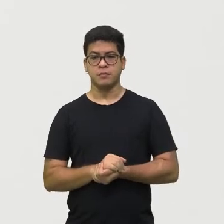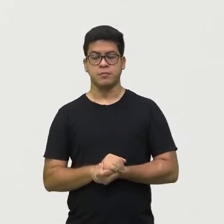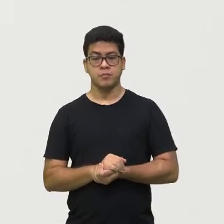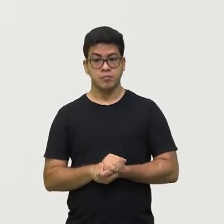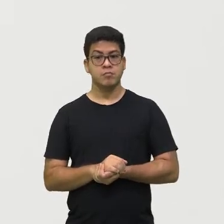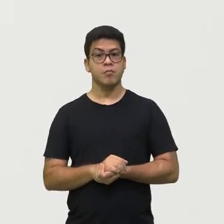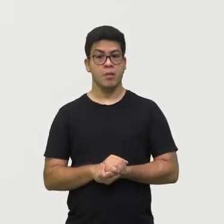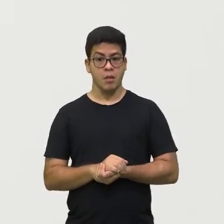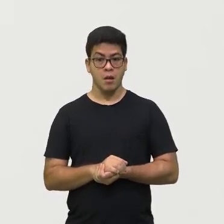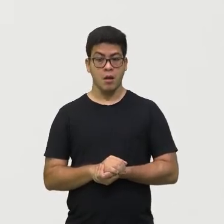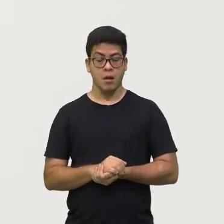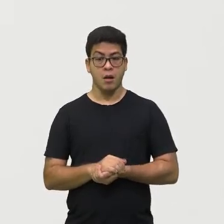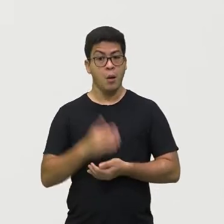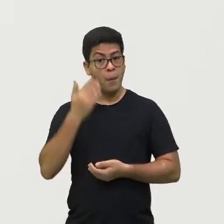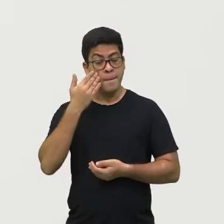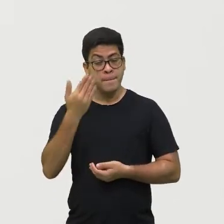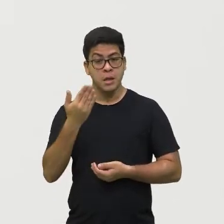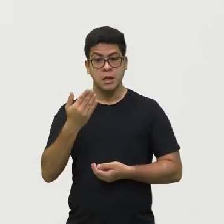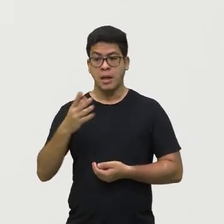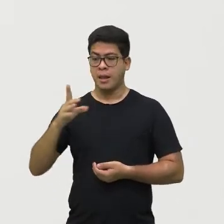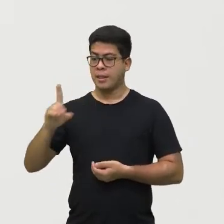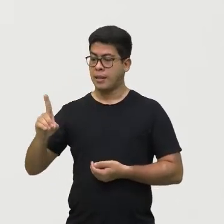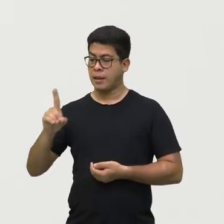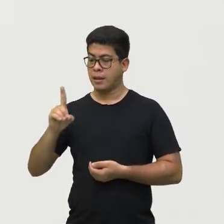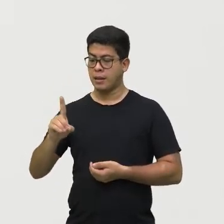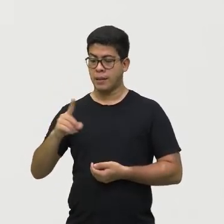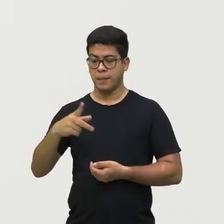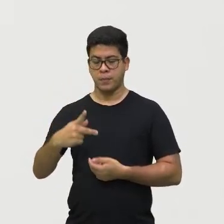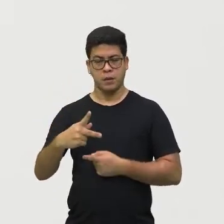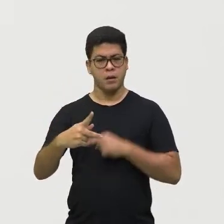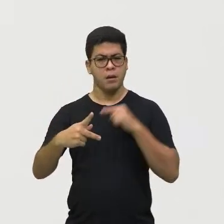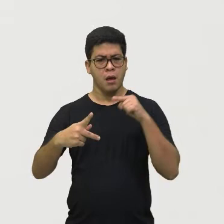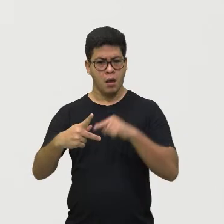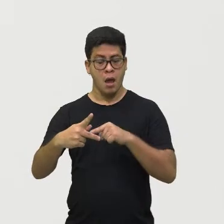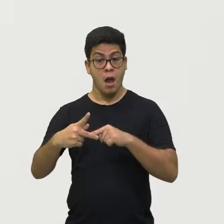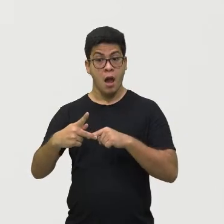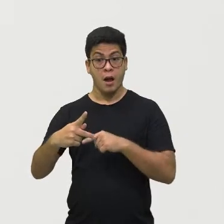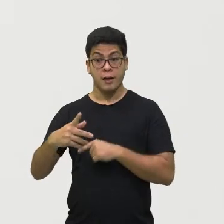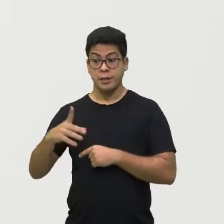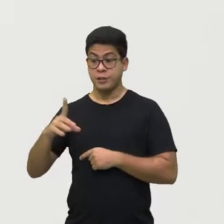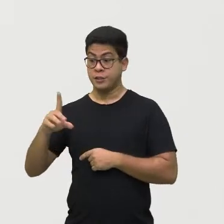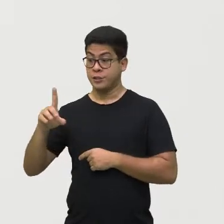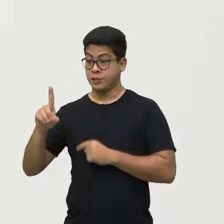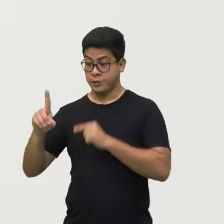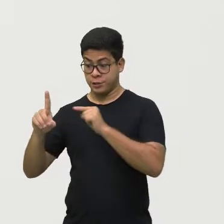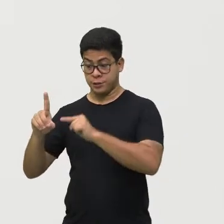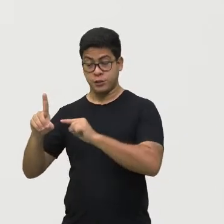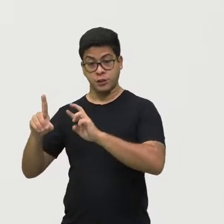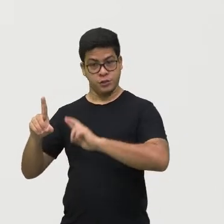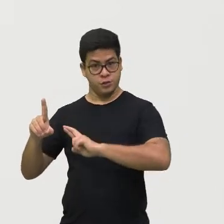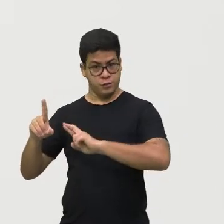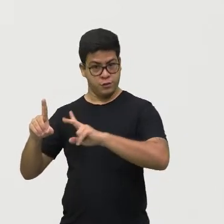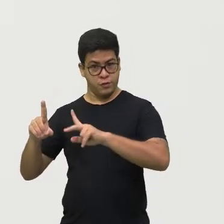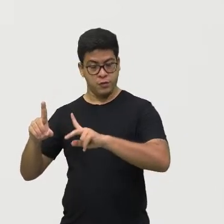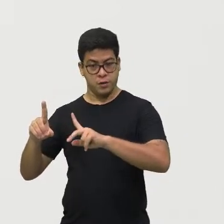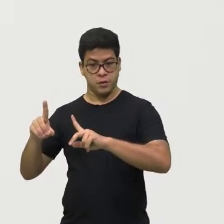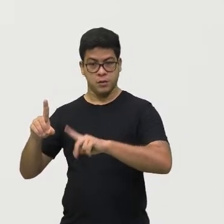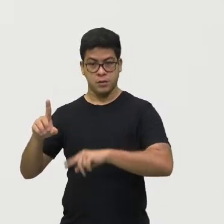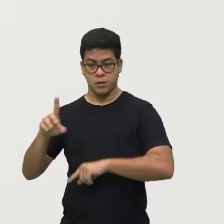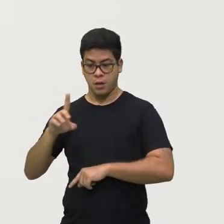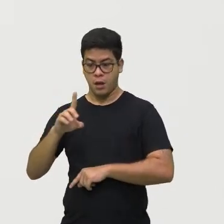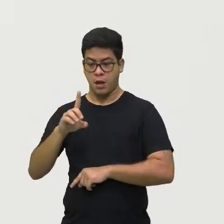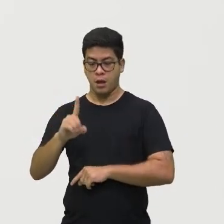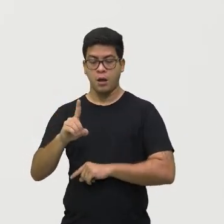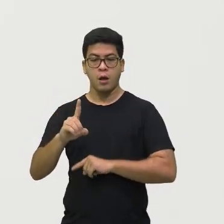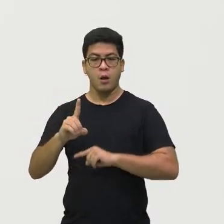a diferença de potencial. Gente, DDP é diferença de potencial, né? É uma sigla para diferença de potencial. Veja que o ponto